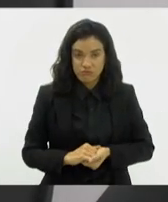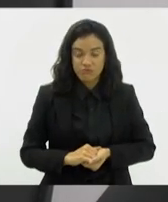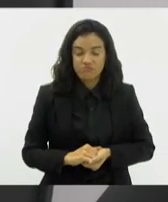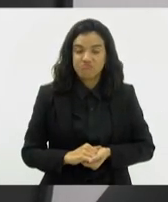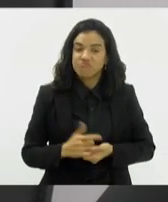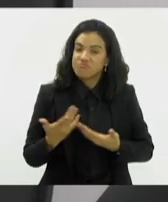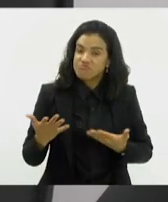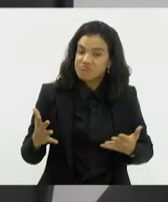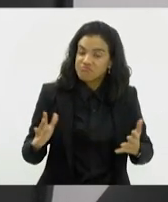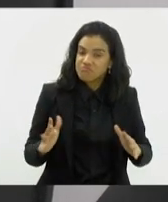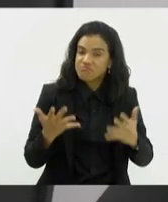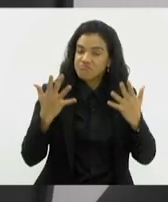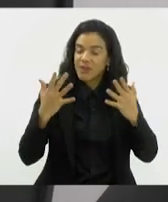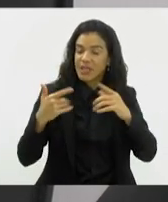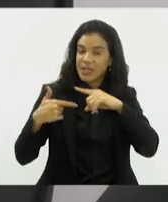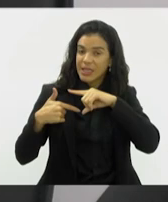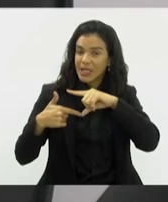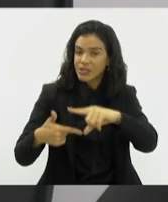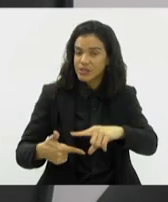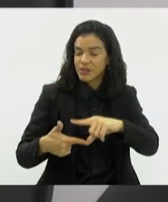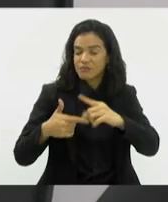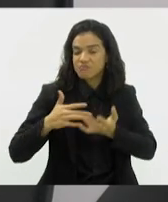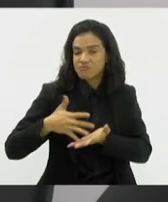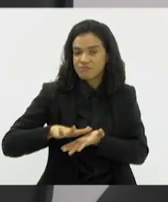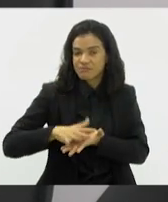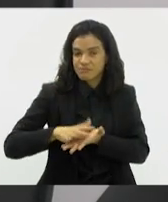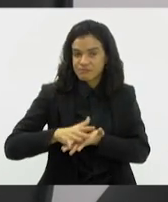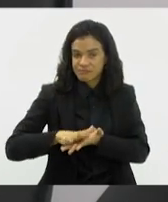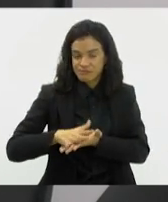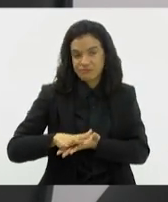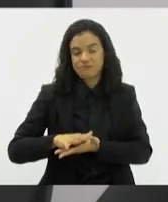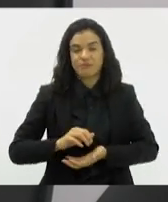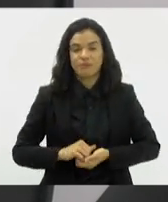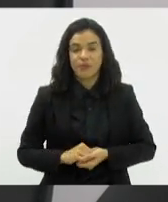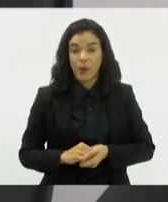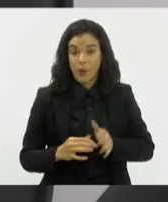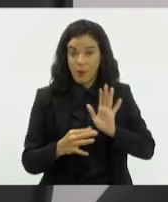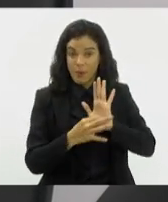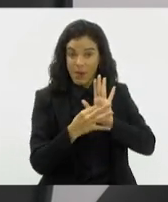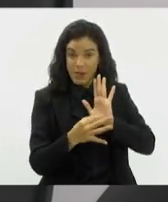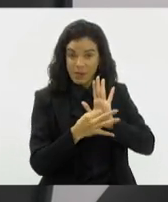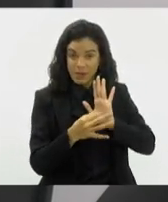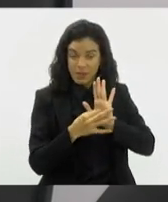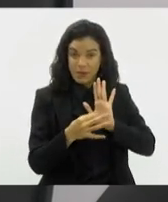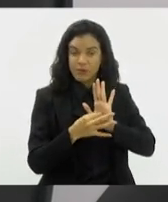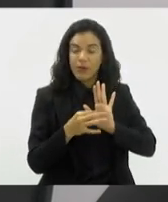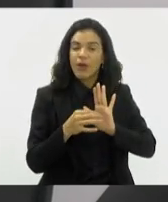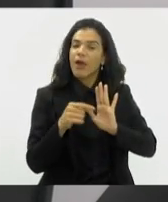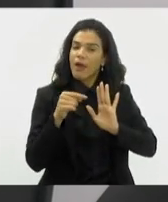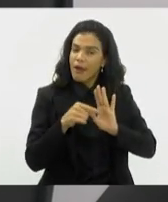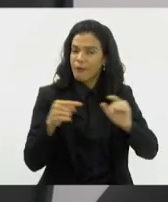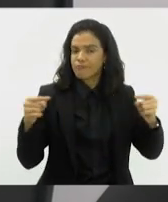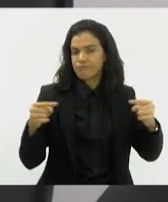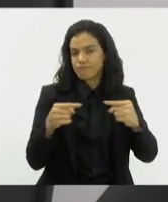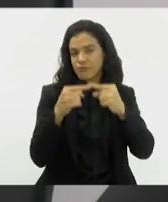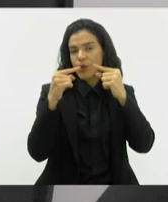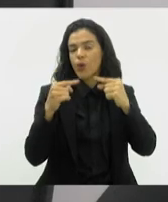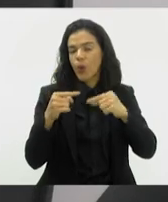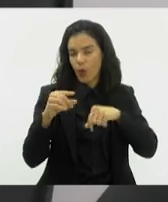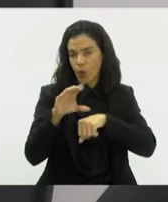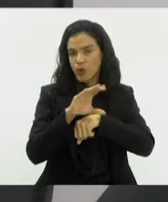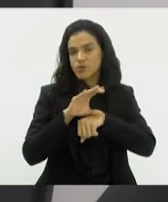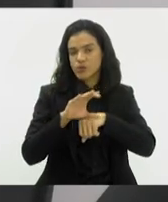cultural para a tradição das escolas de samba no Estado. Parecer do relator é